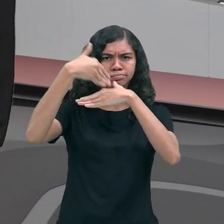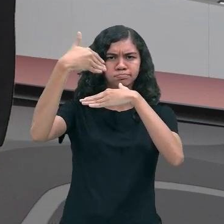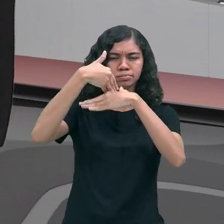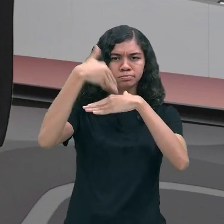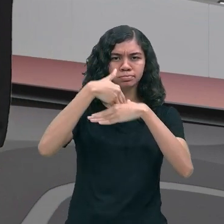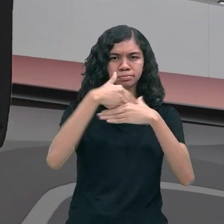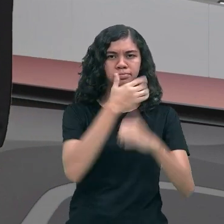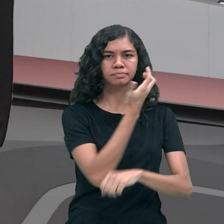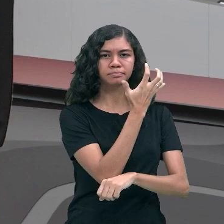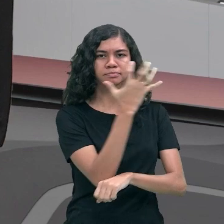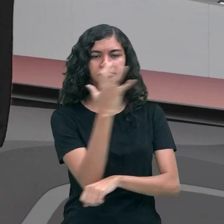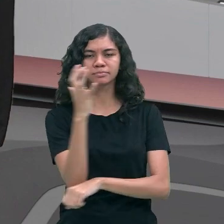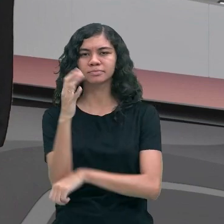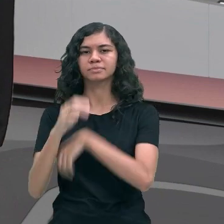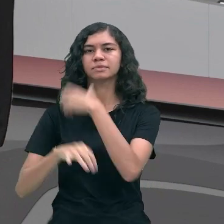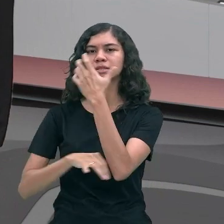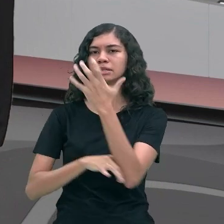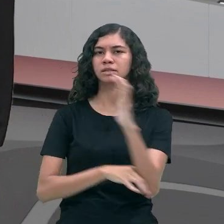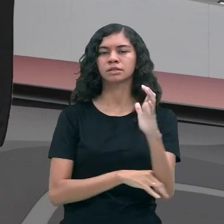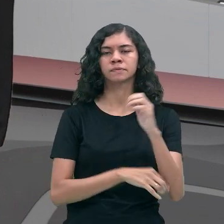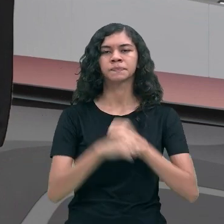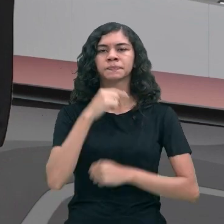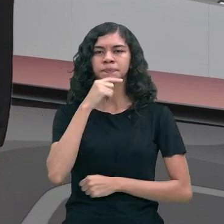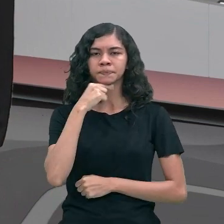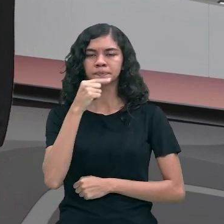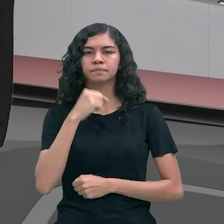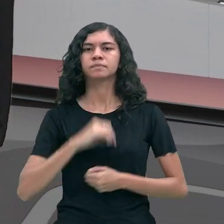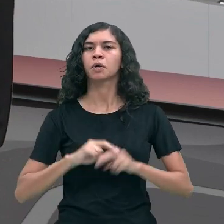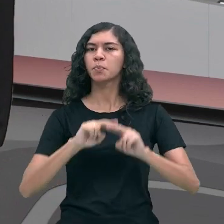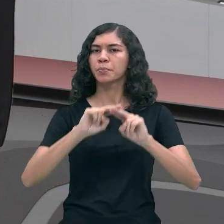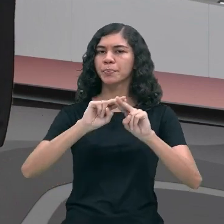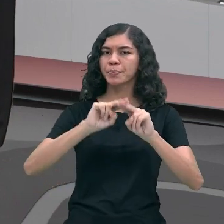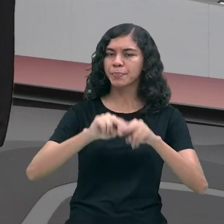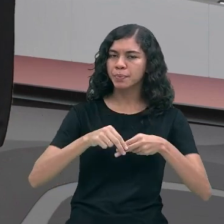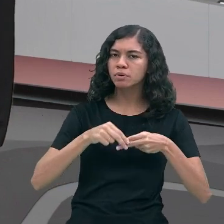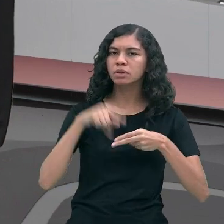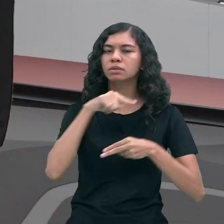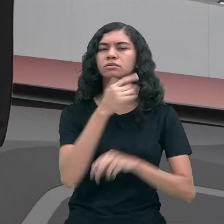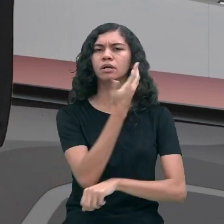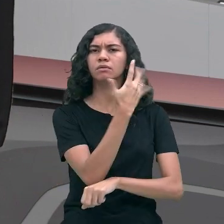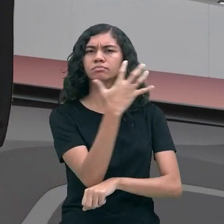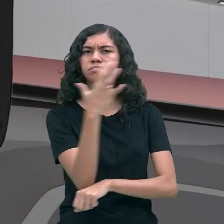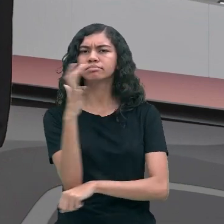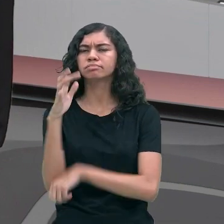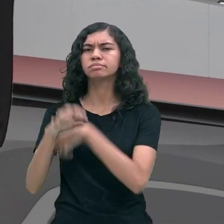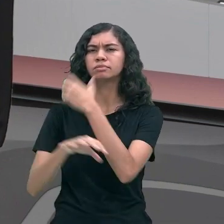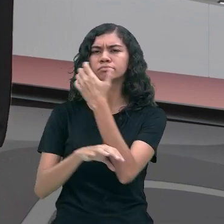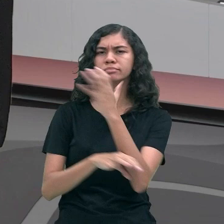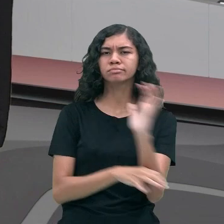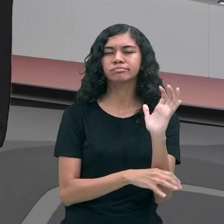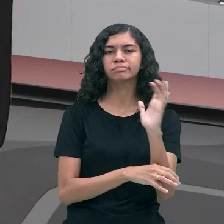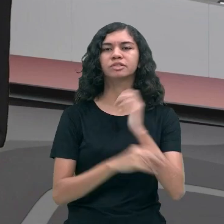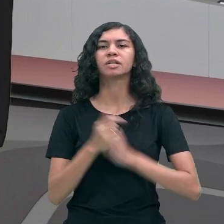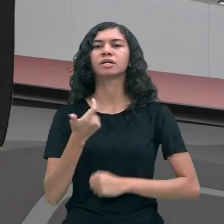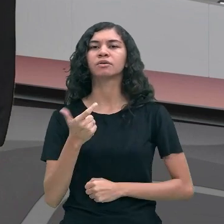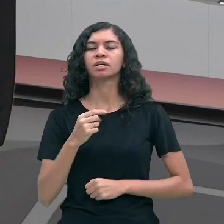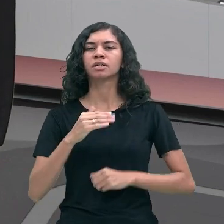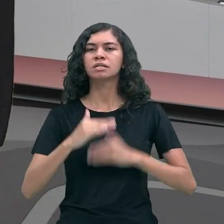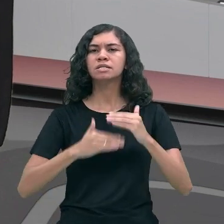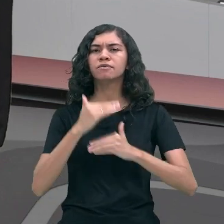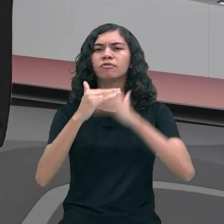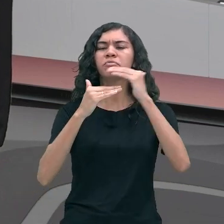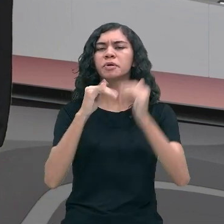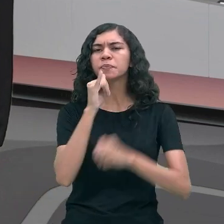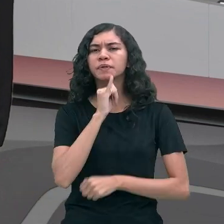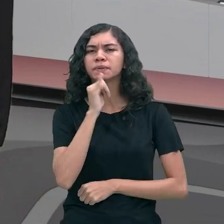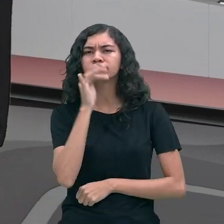interior é ótimo, né? Não adentre a floresta amazônica. Isso faz com que não haja desenvolvimento de plantas menores